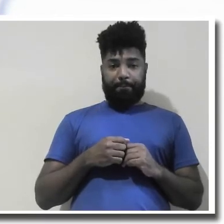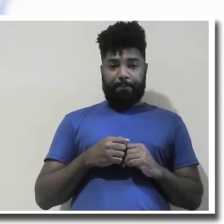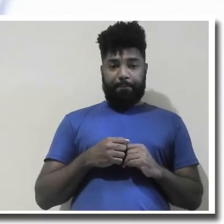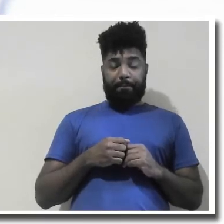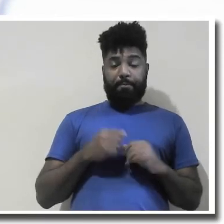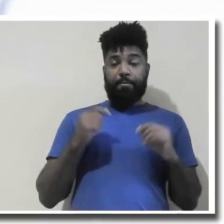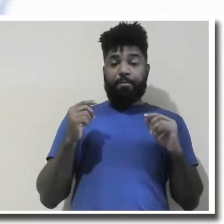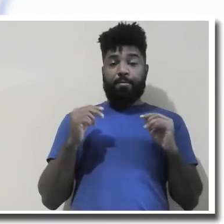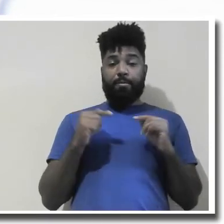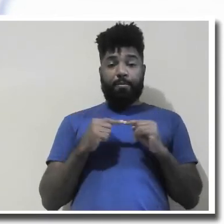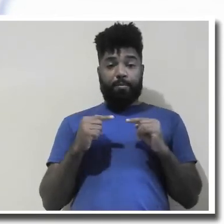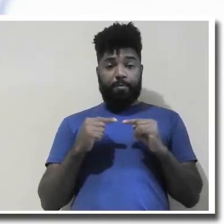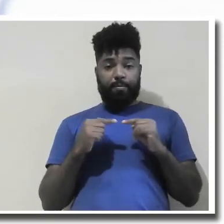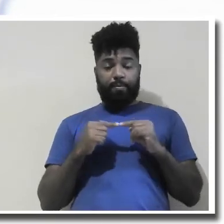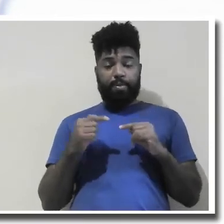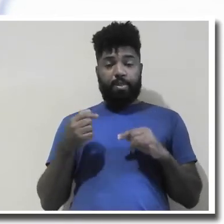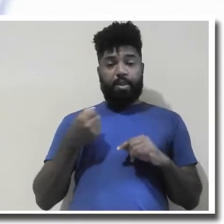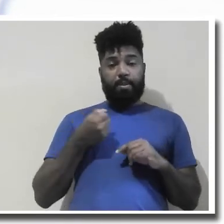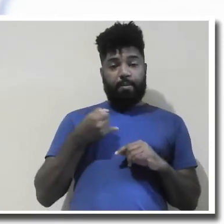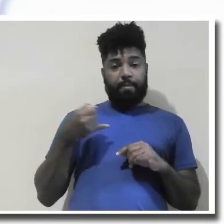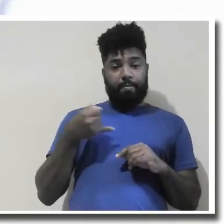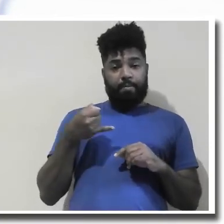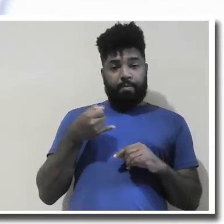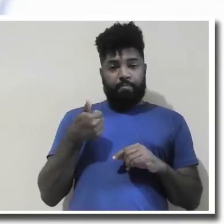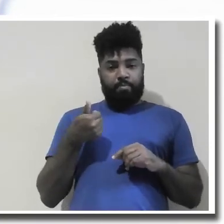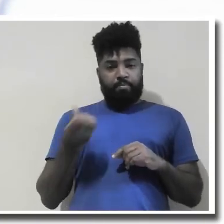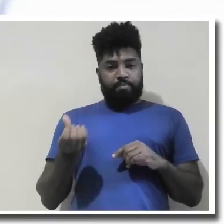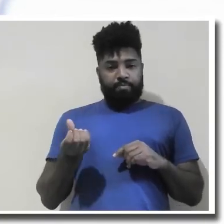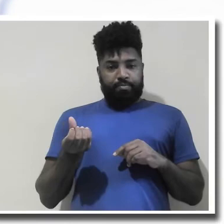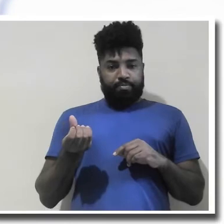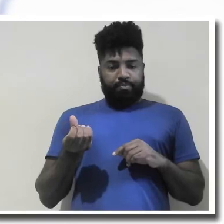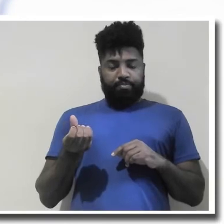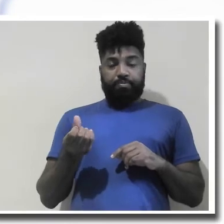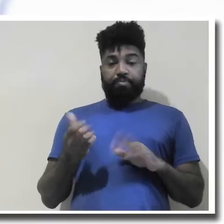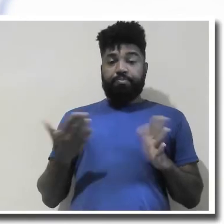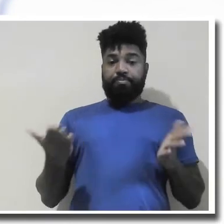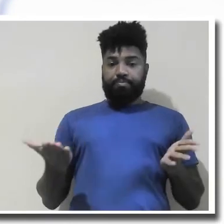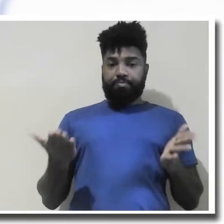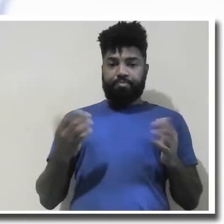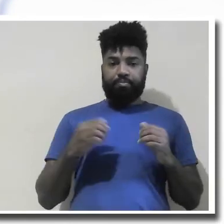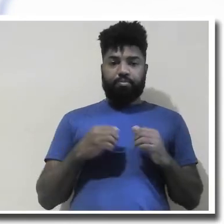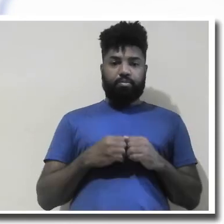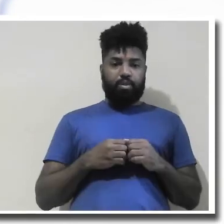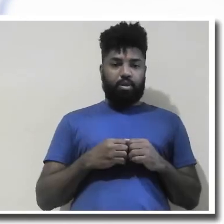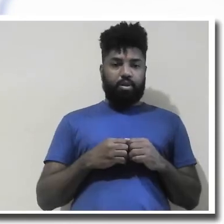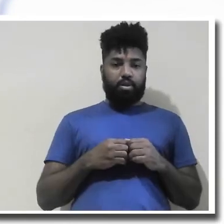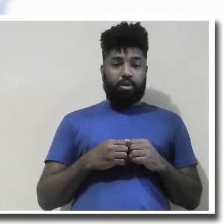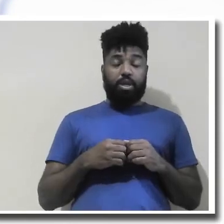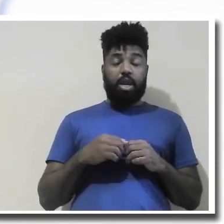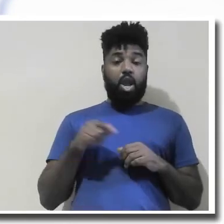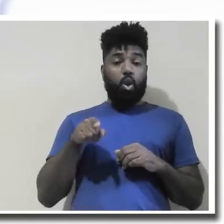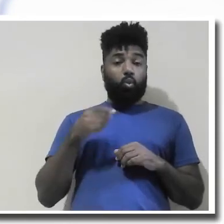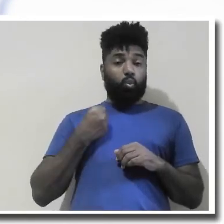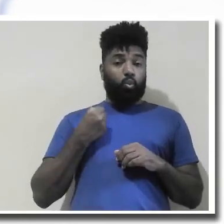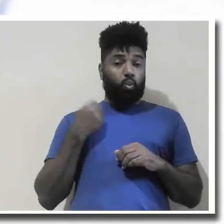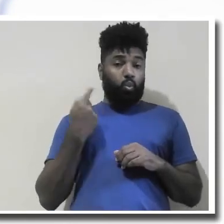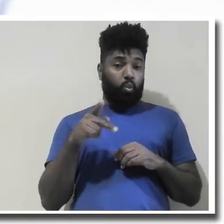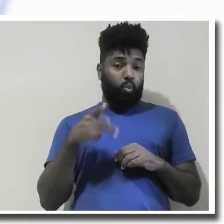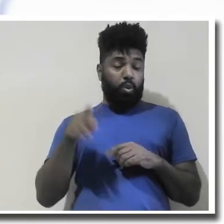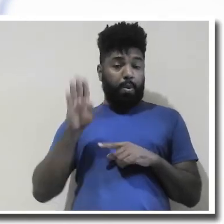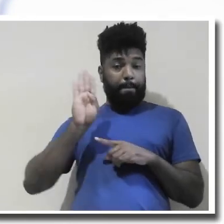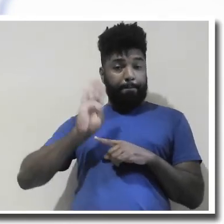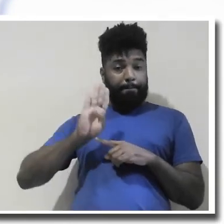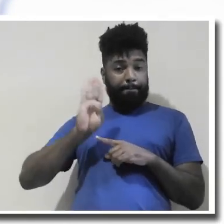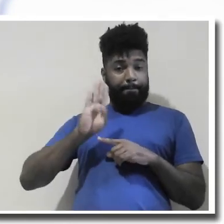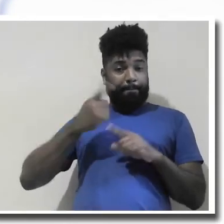for igual a menos 16. Porém, nenhum valor de B ao